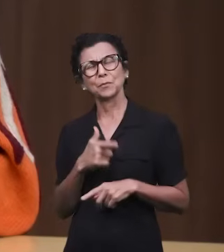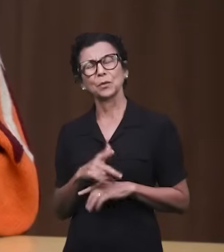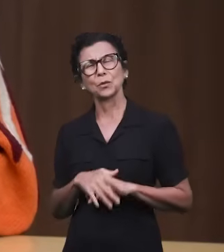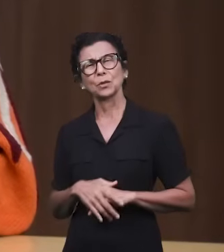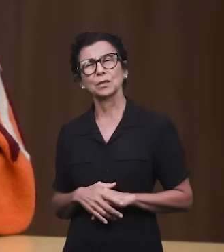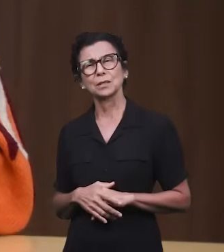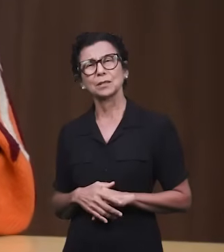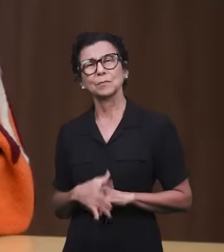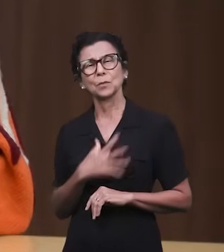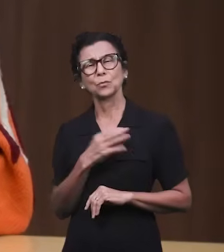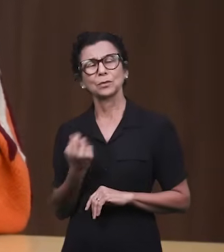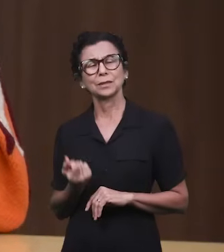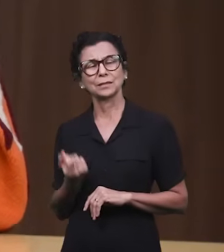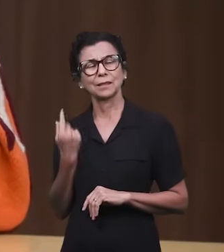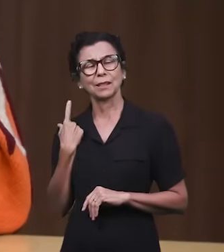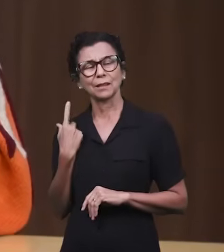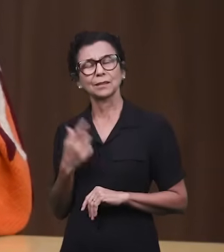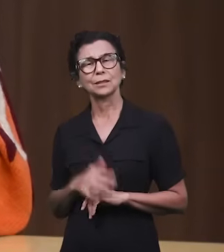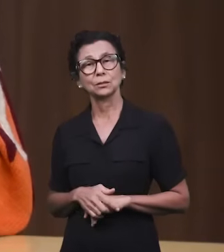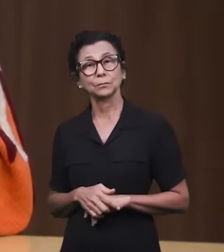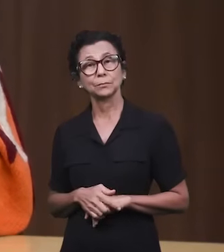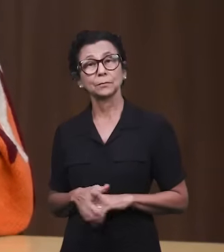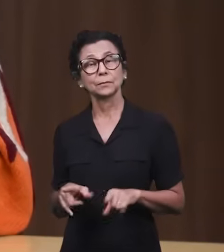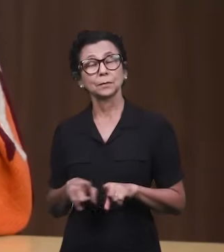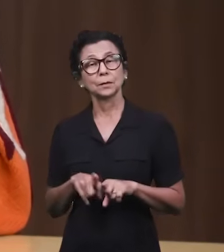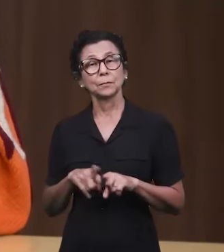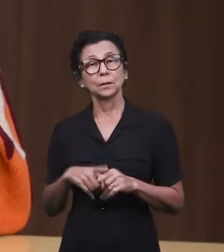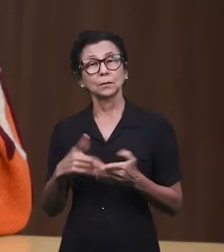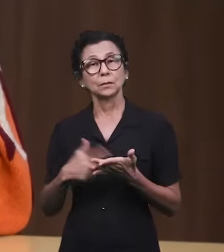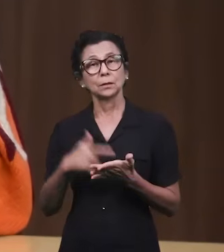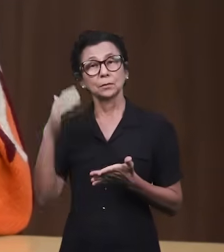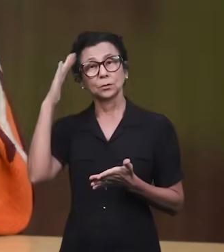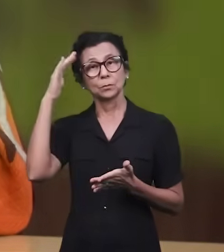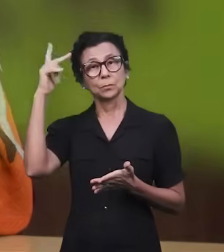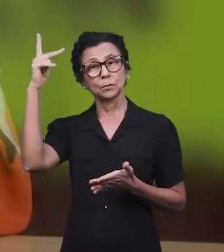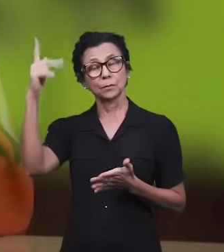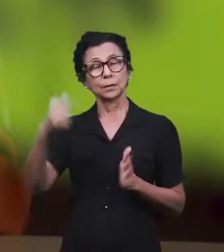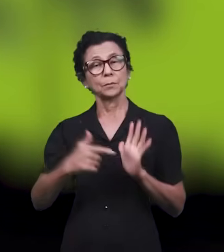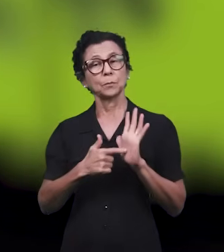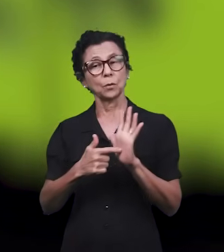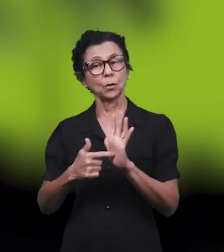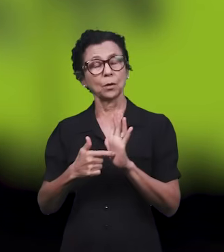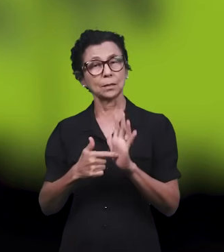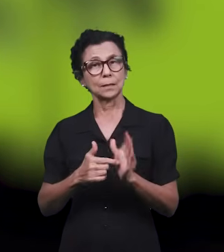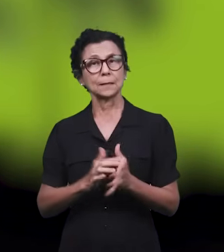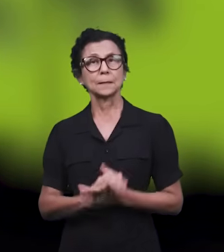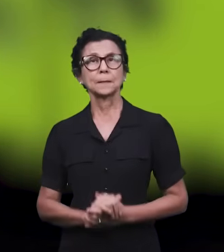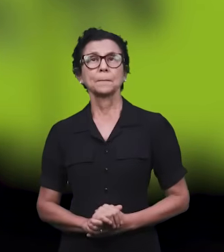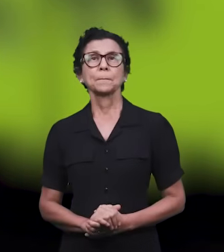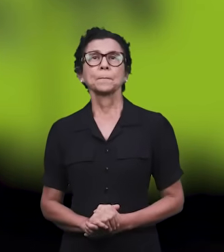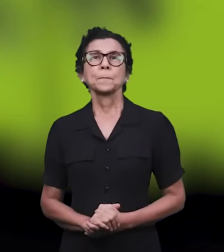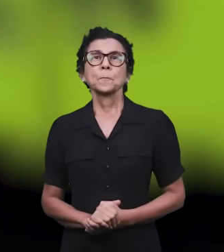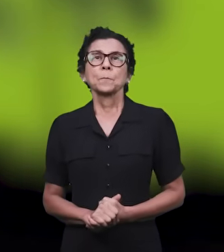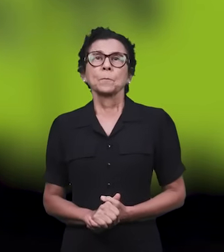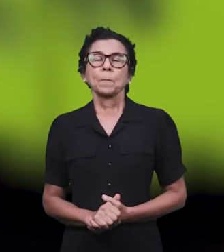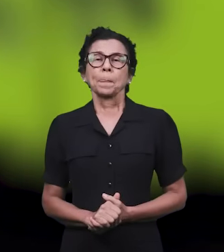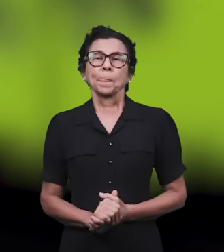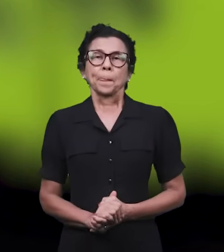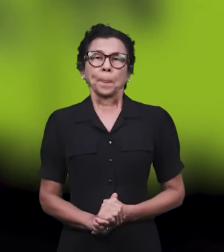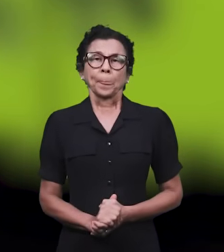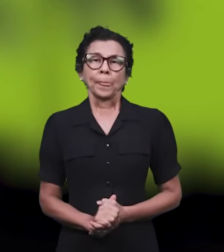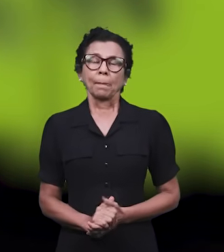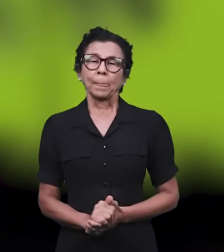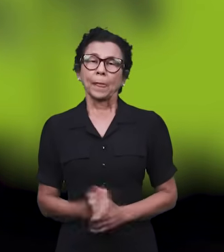orienta com muita sabedoria lá no livro de Provérbios 29:15, quando diz assim: a vara e a repreensão dão